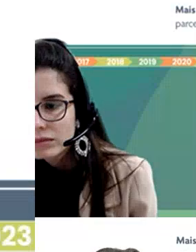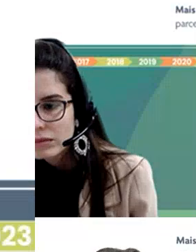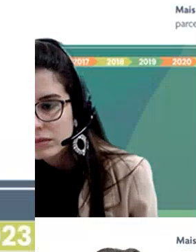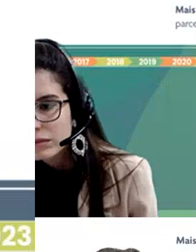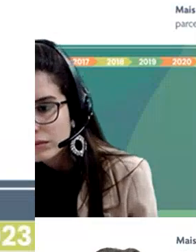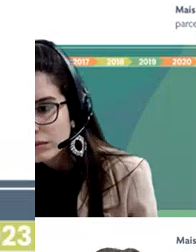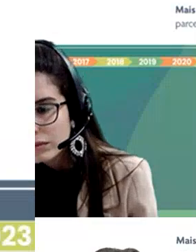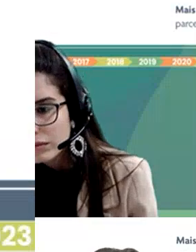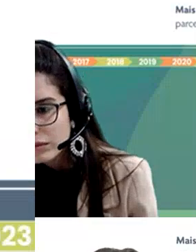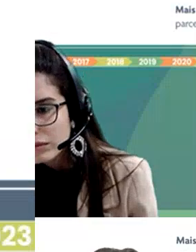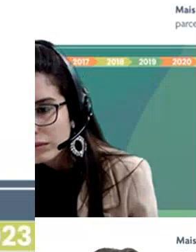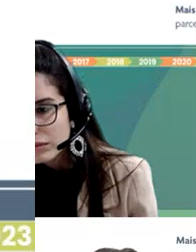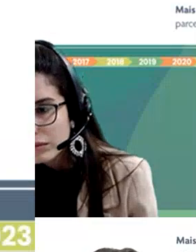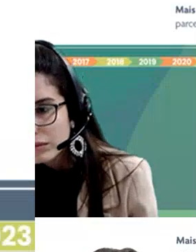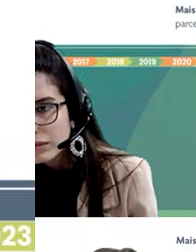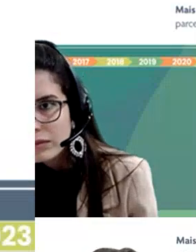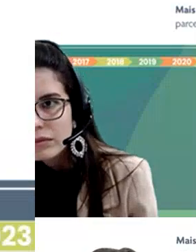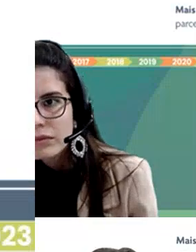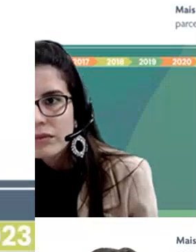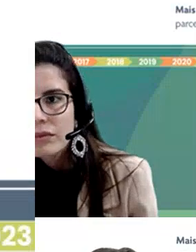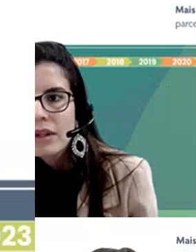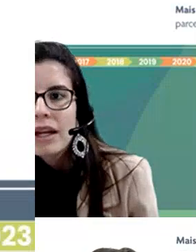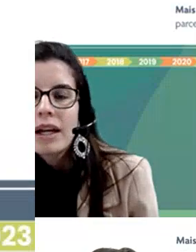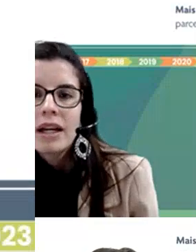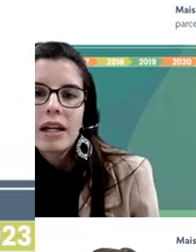tudo direitinho, pode ficar tranquilo.